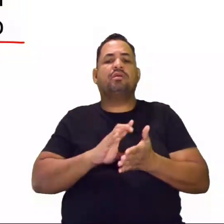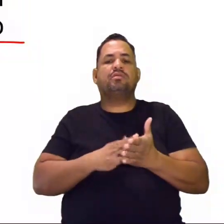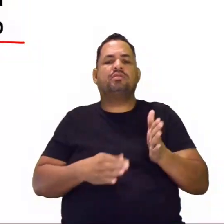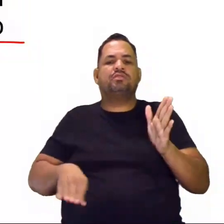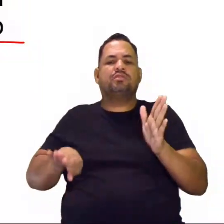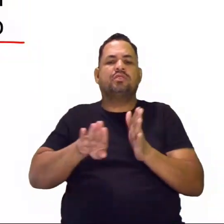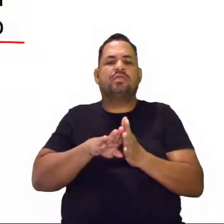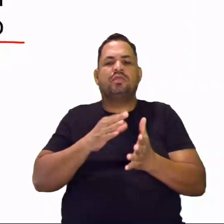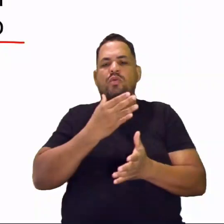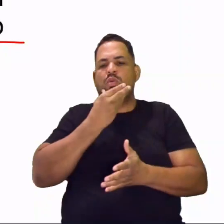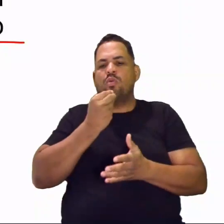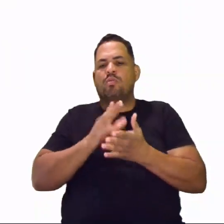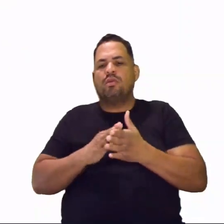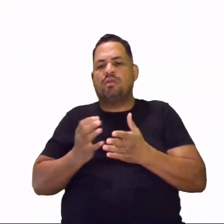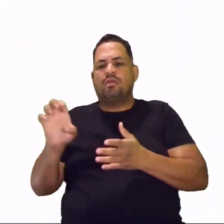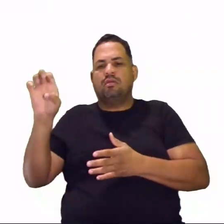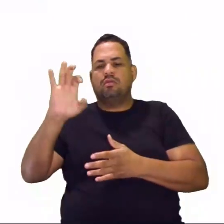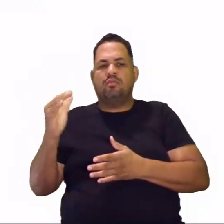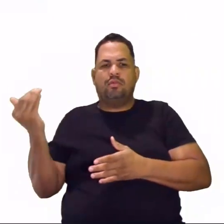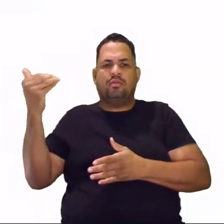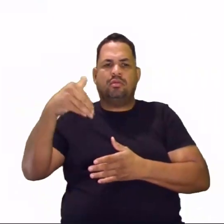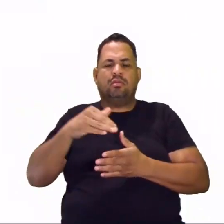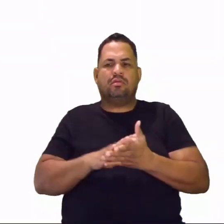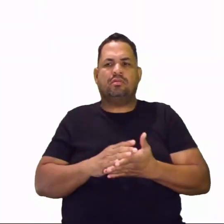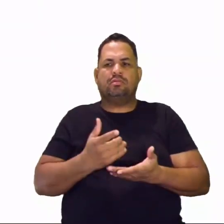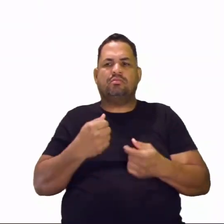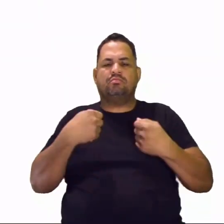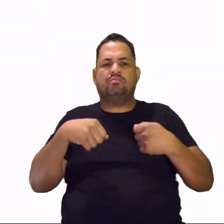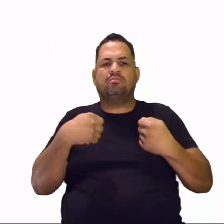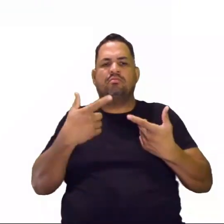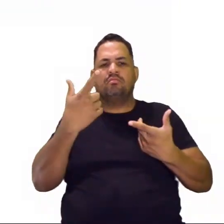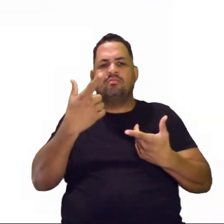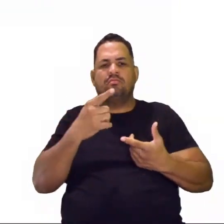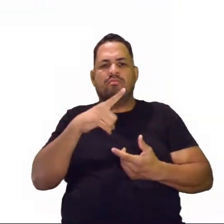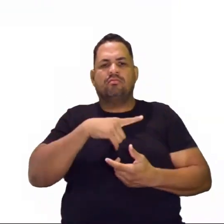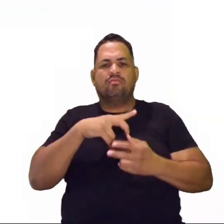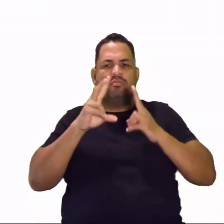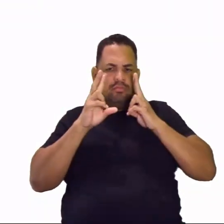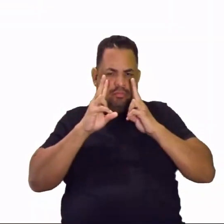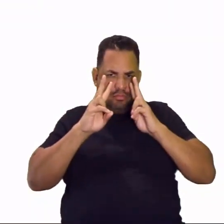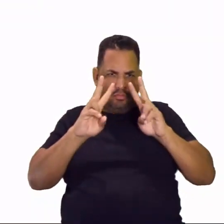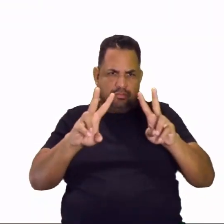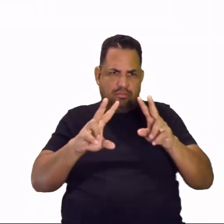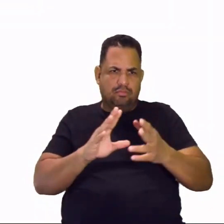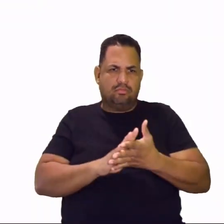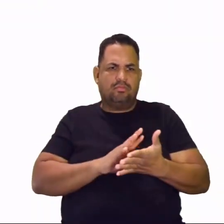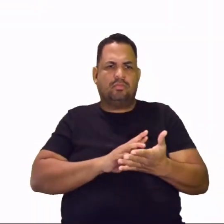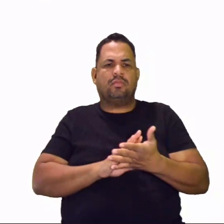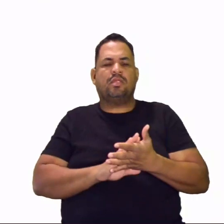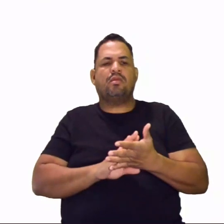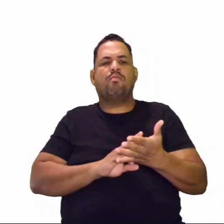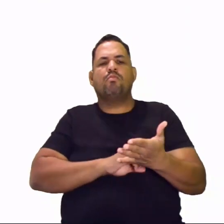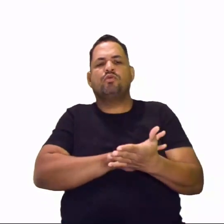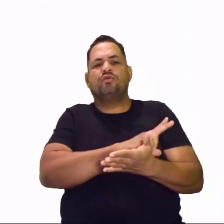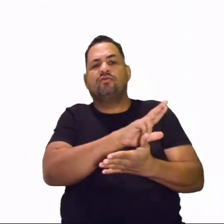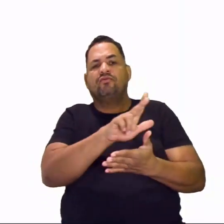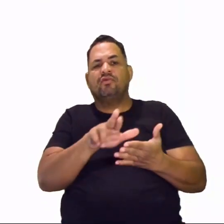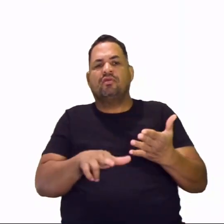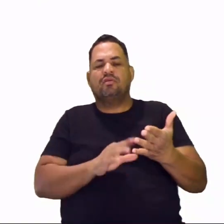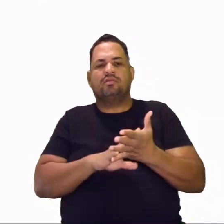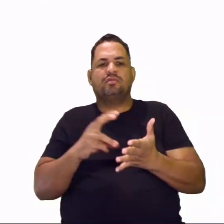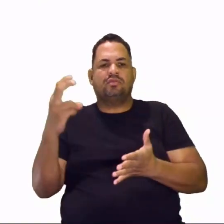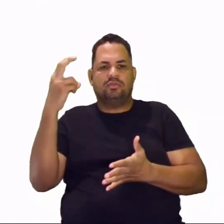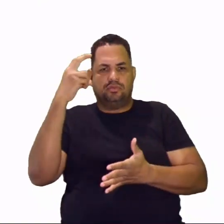dos colonizadores. E para isso, gente, a gente precisa ter essa visão multicultural aí